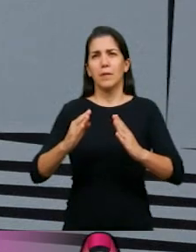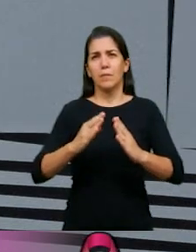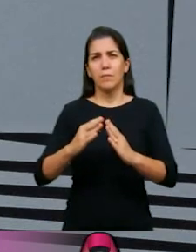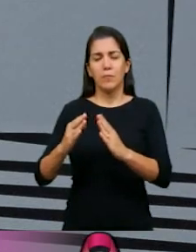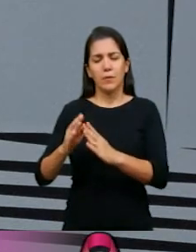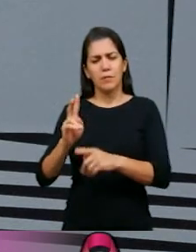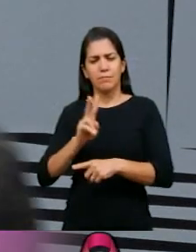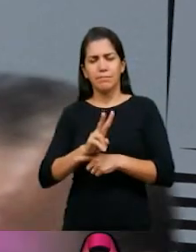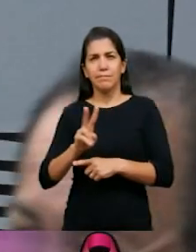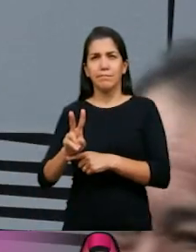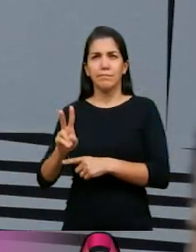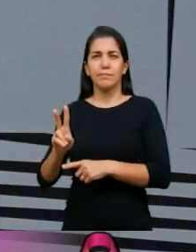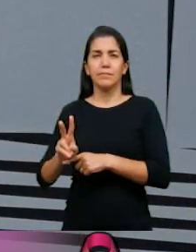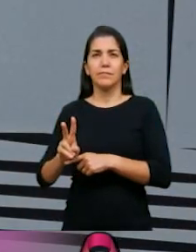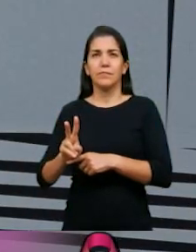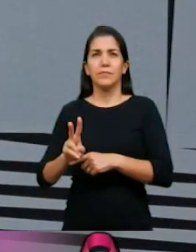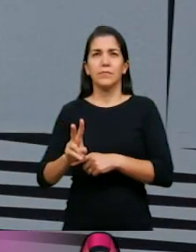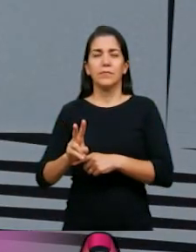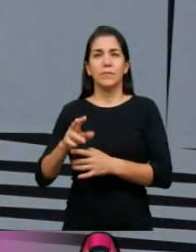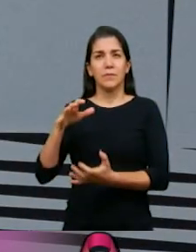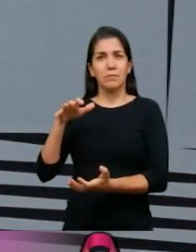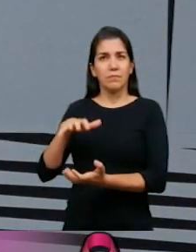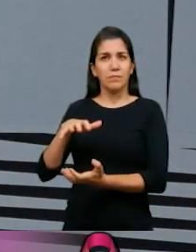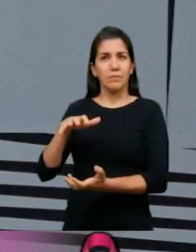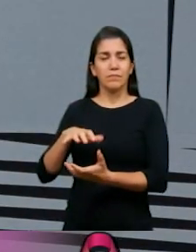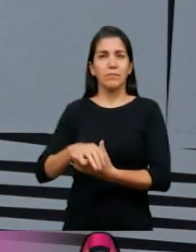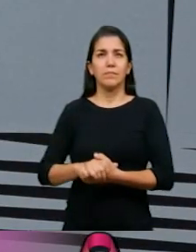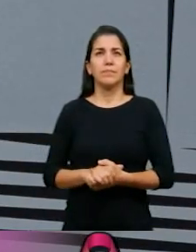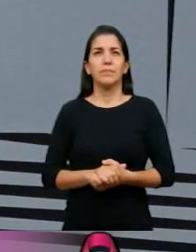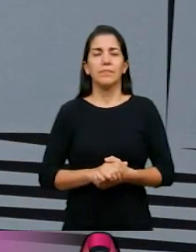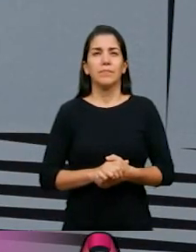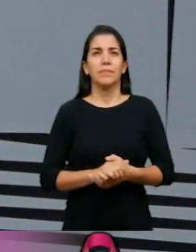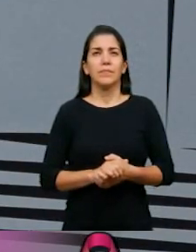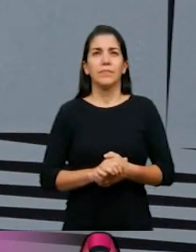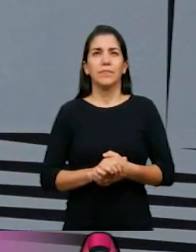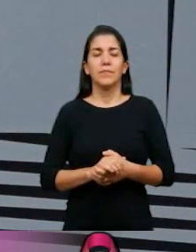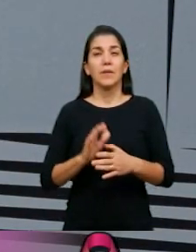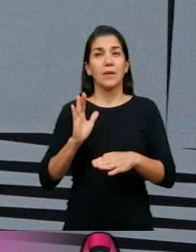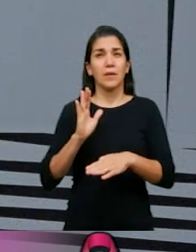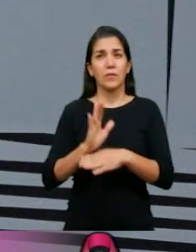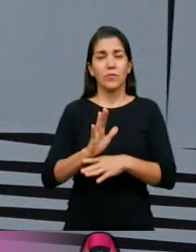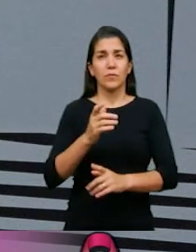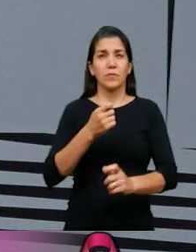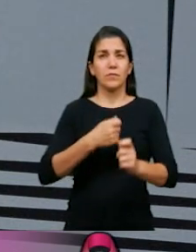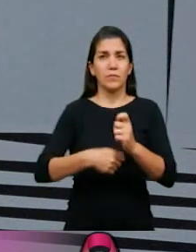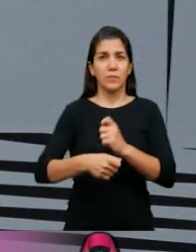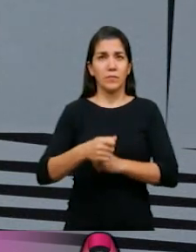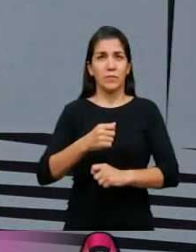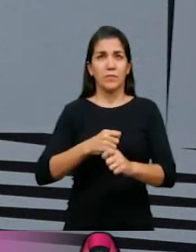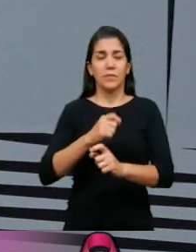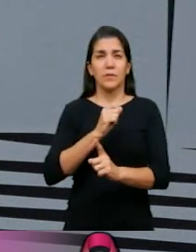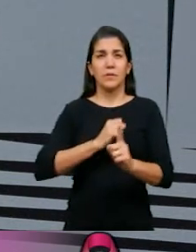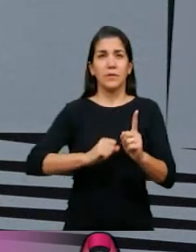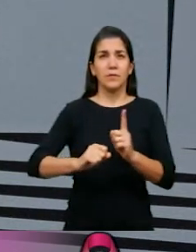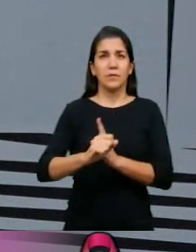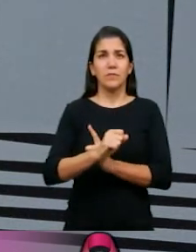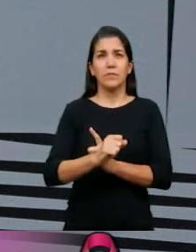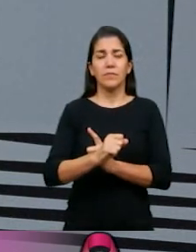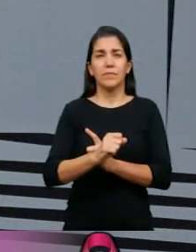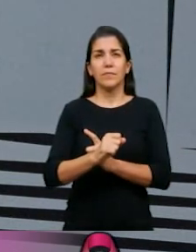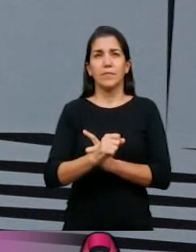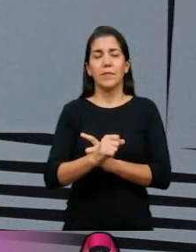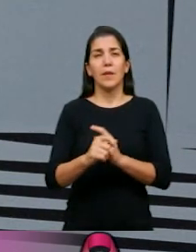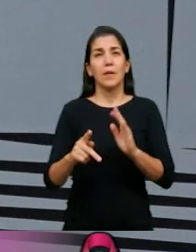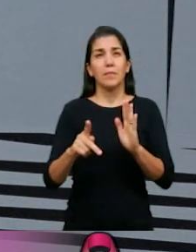e gratuita, visando a oferta de serviço socioassistencial de acolhimento em república, é voltado a